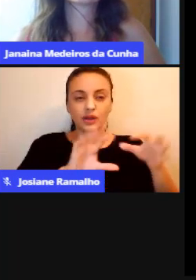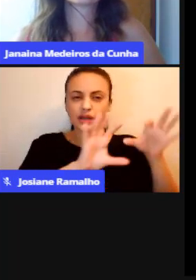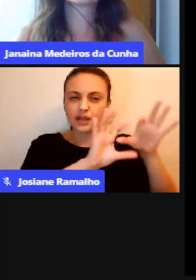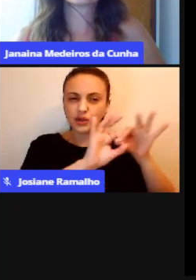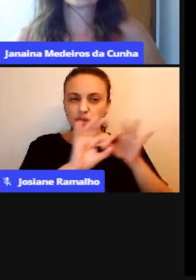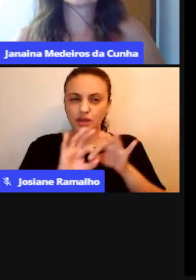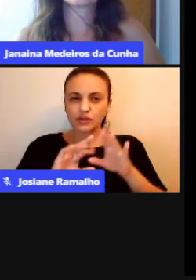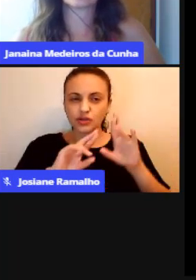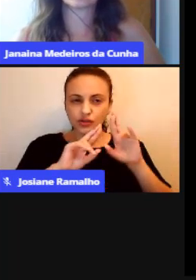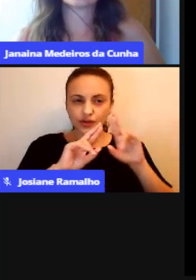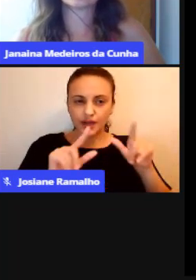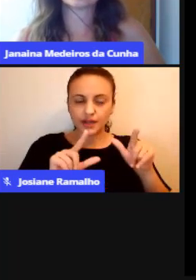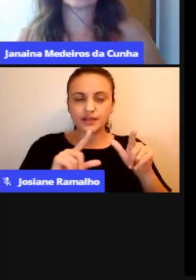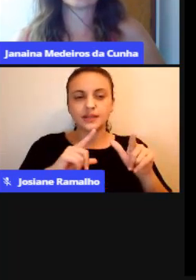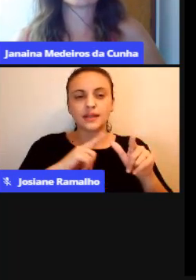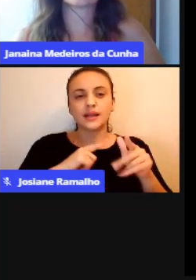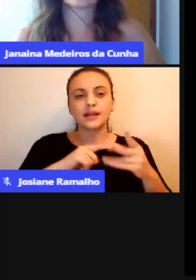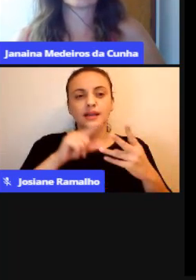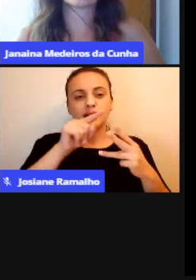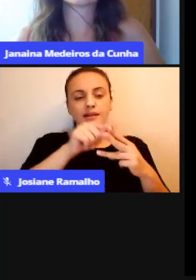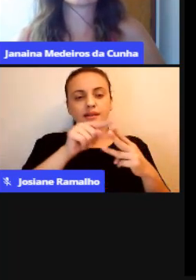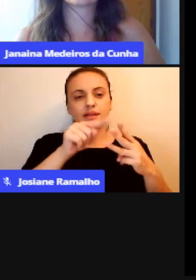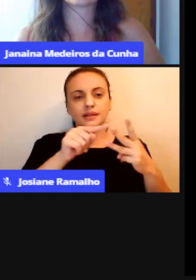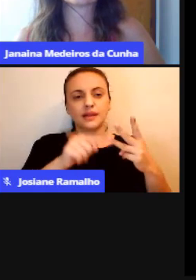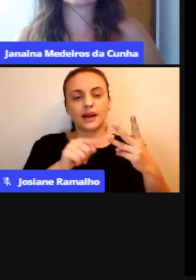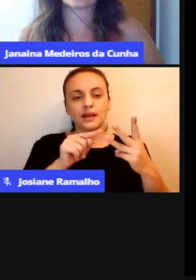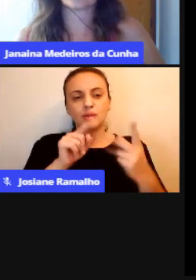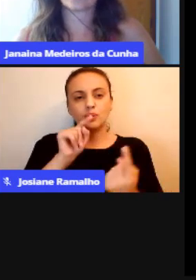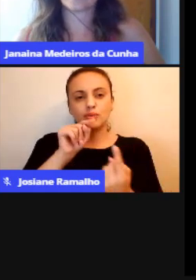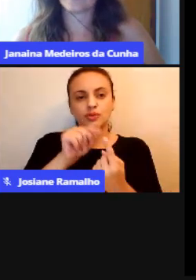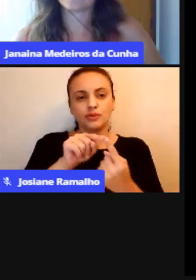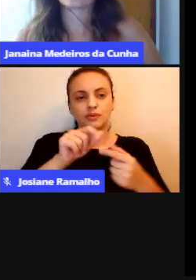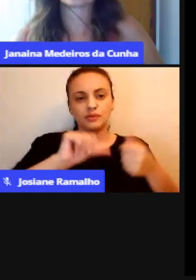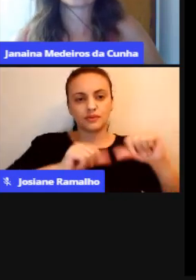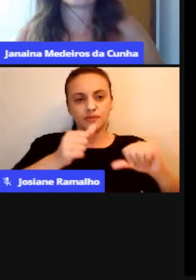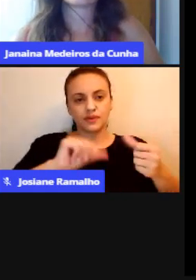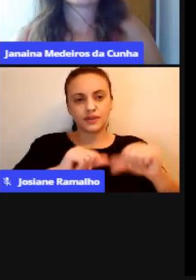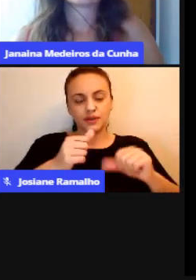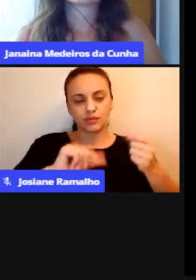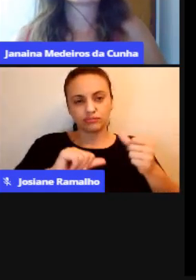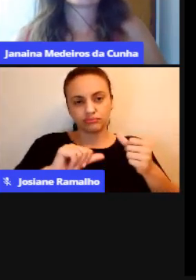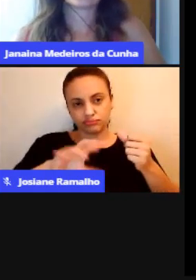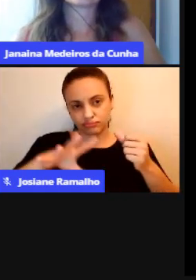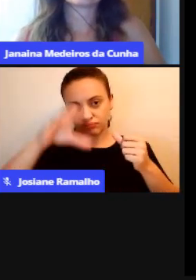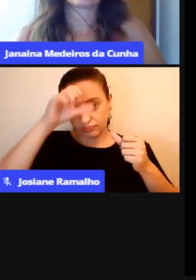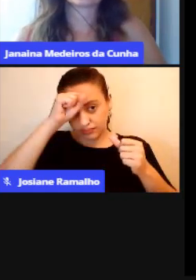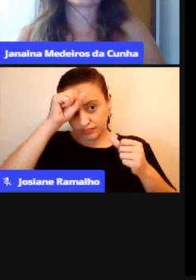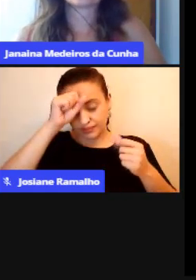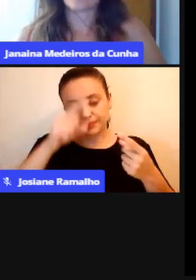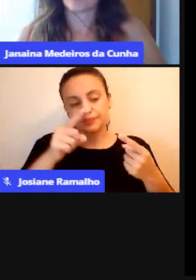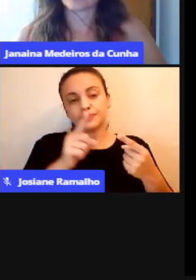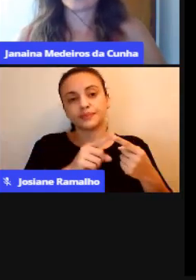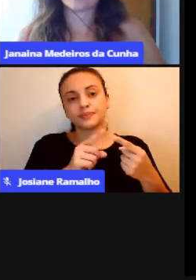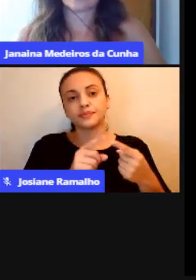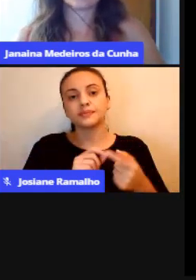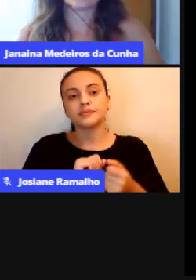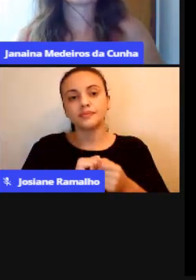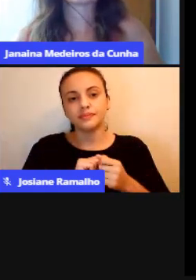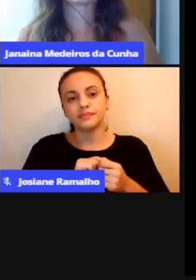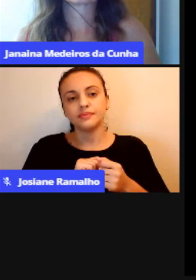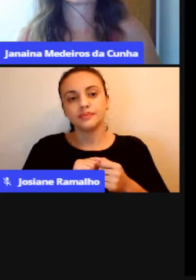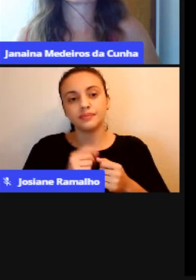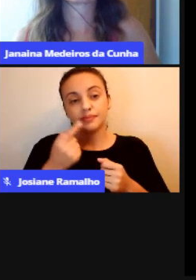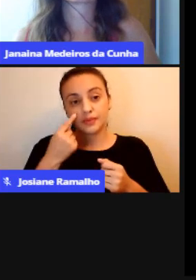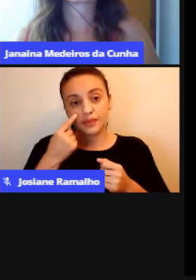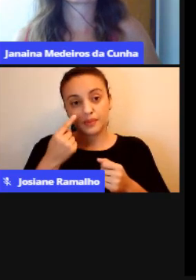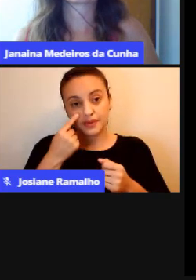3 intenções na avaliação da aprendizagem, né, que são elas, né, pode passar o próximo slide.